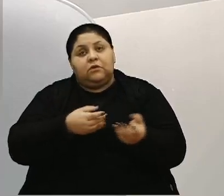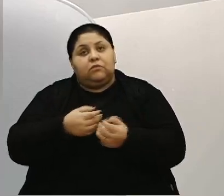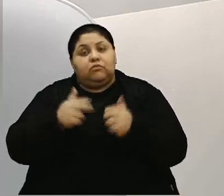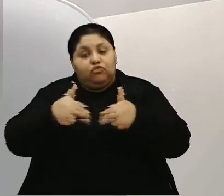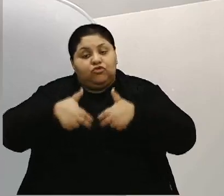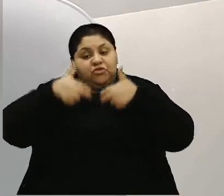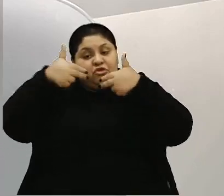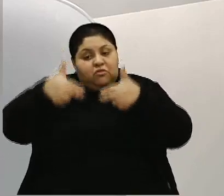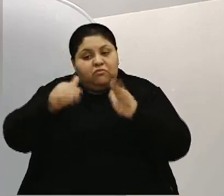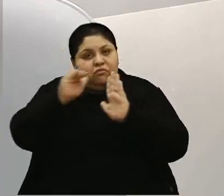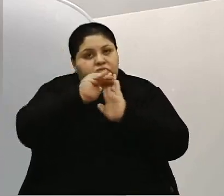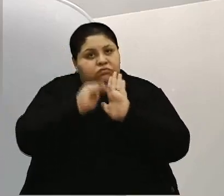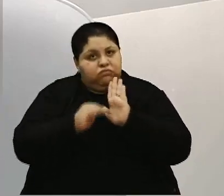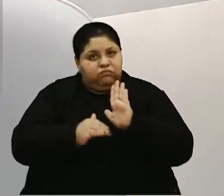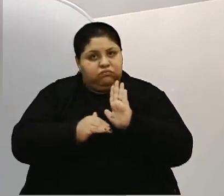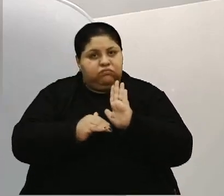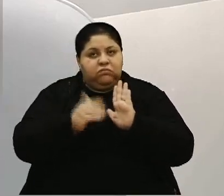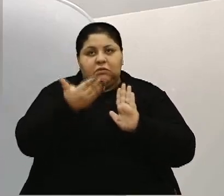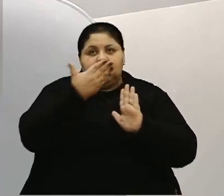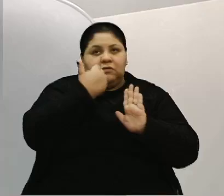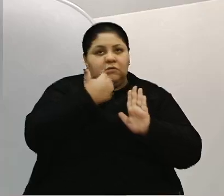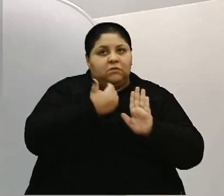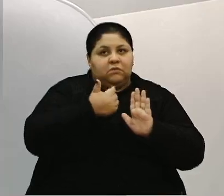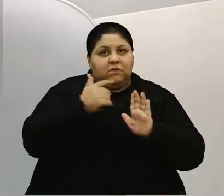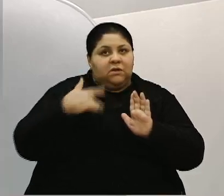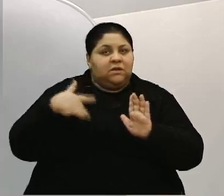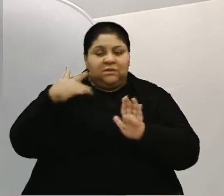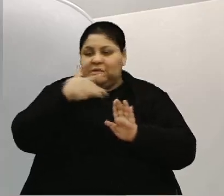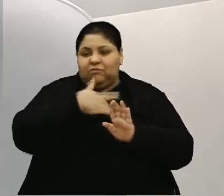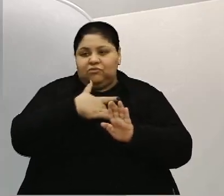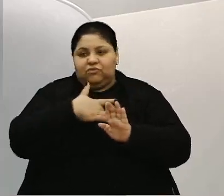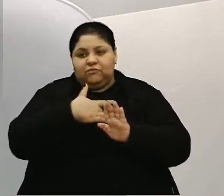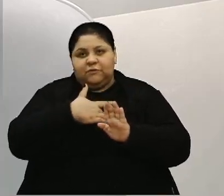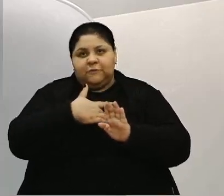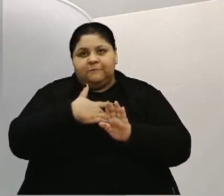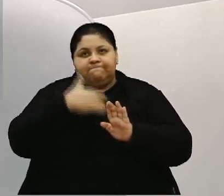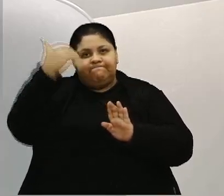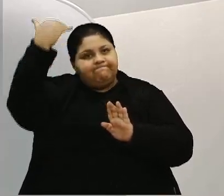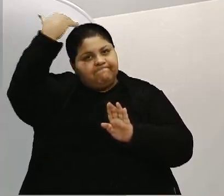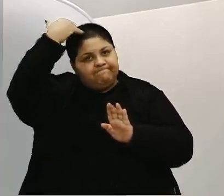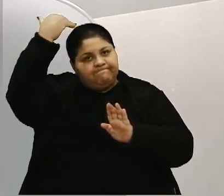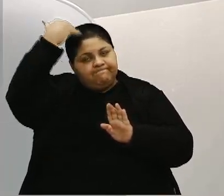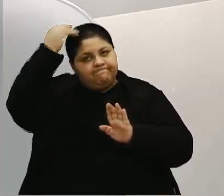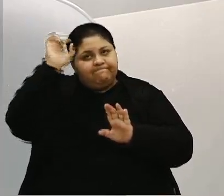muitas categorias. Sem um bom alimento, nem a saúde não há ali no fim do dia. Era isso. Obrigado.